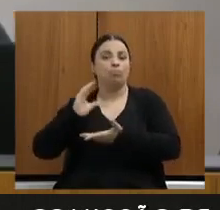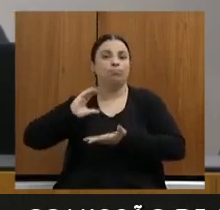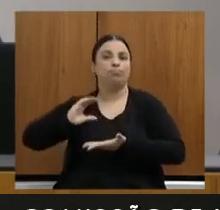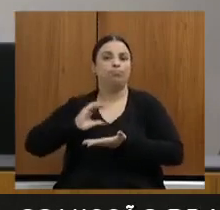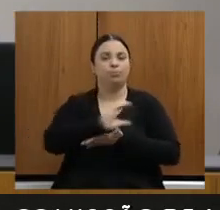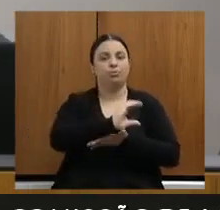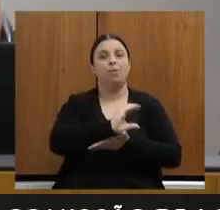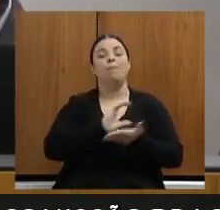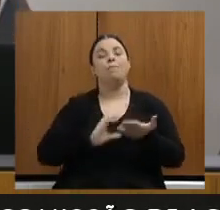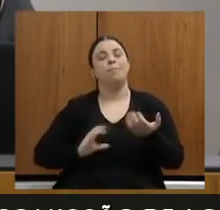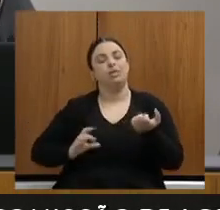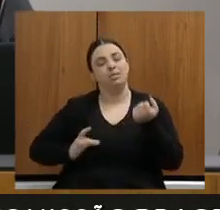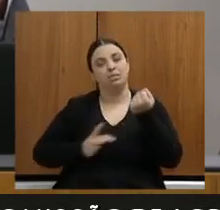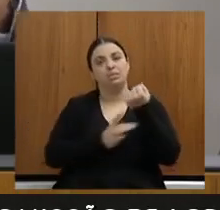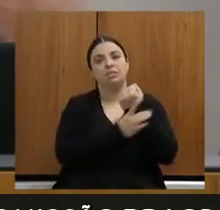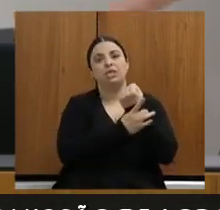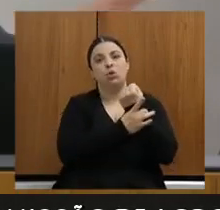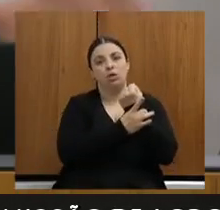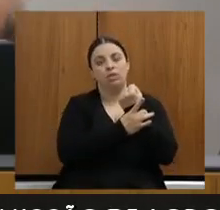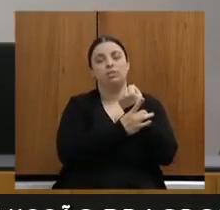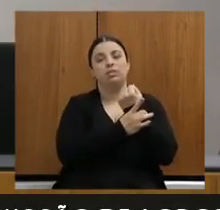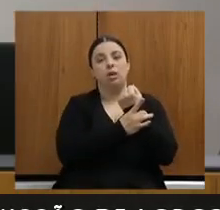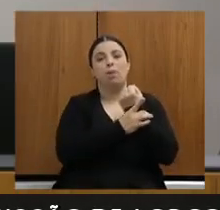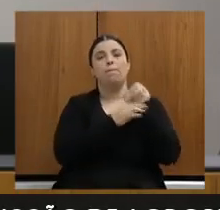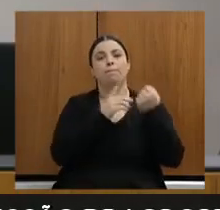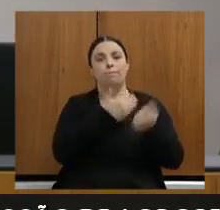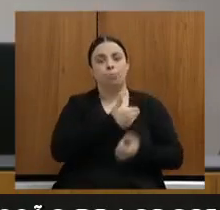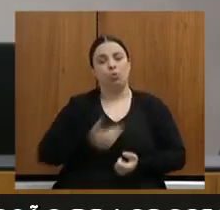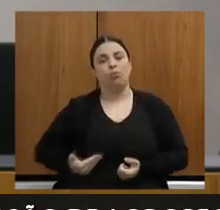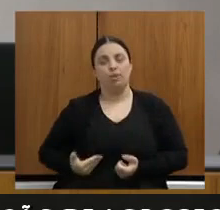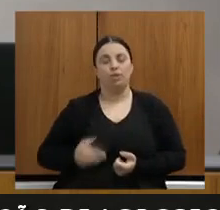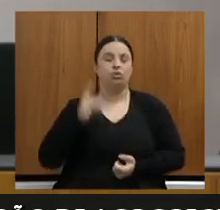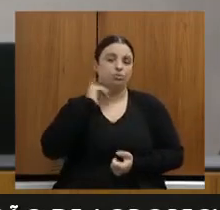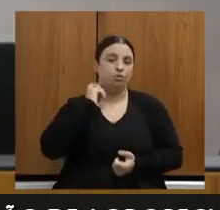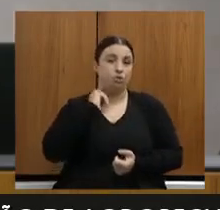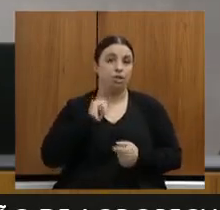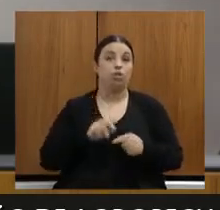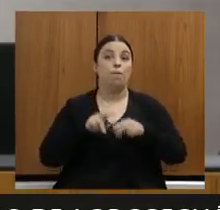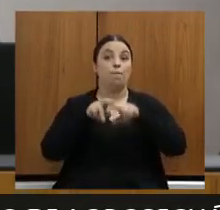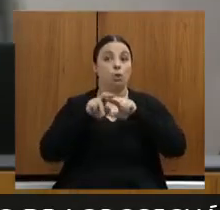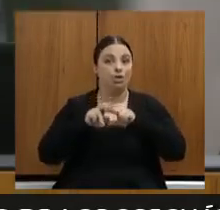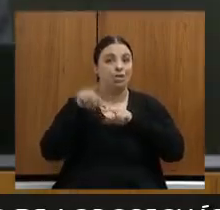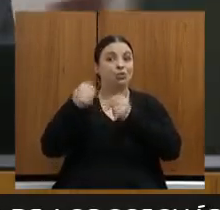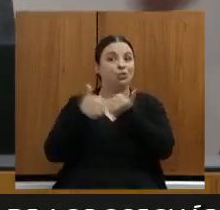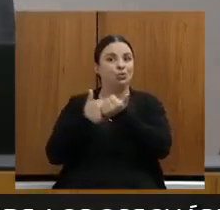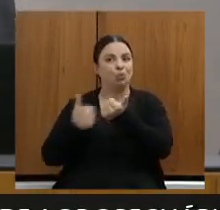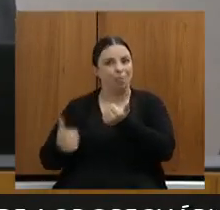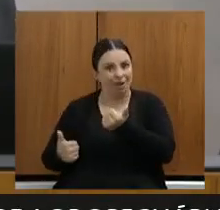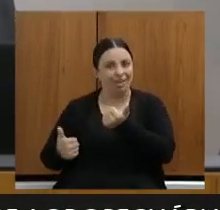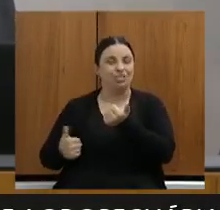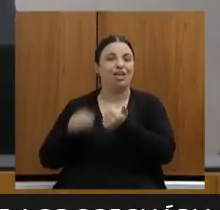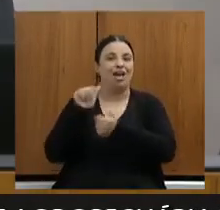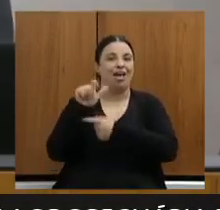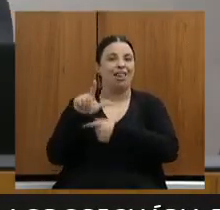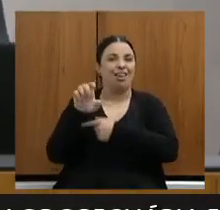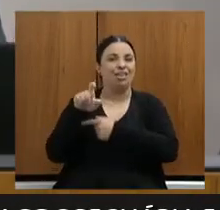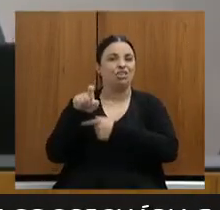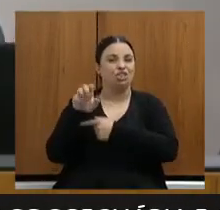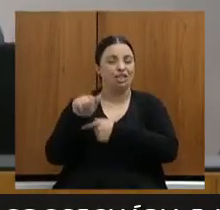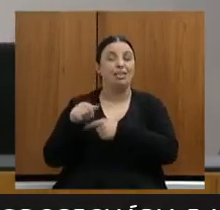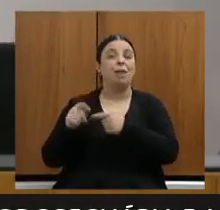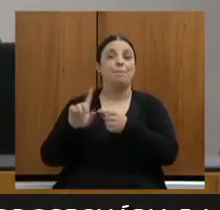graças a um trabalho do suplente Alexandre Silveira e o presidente do senado